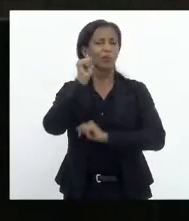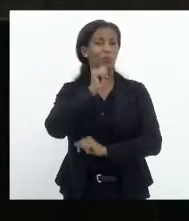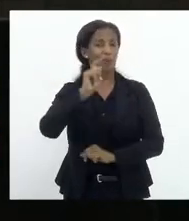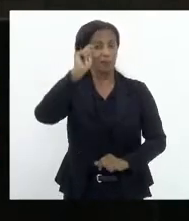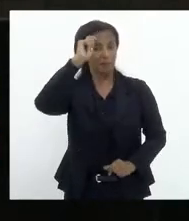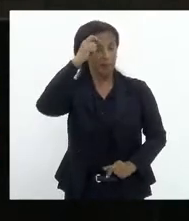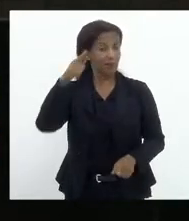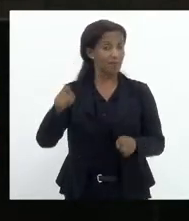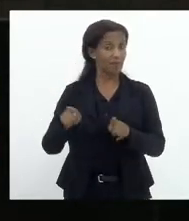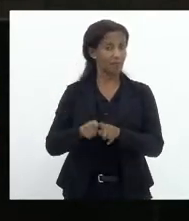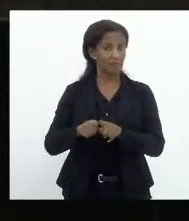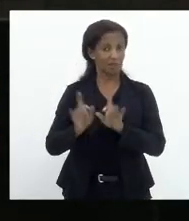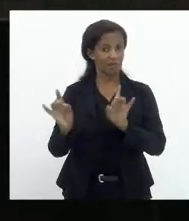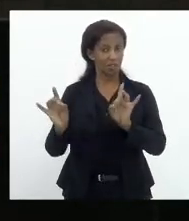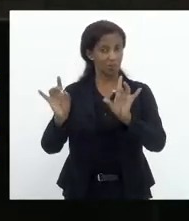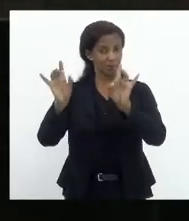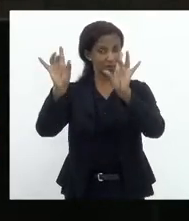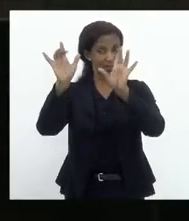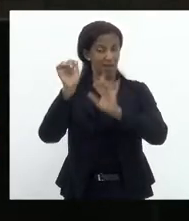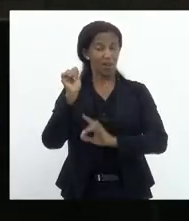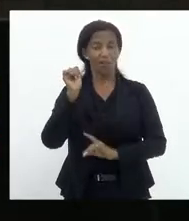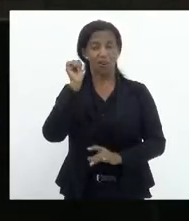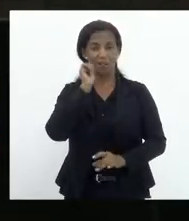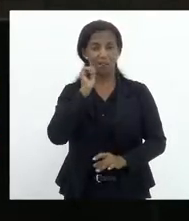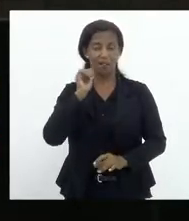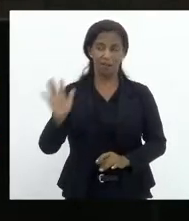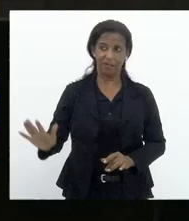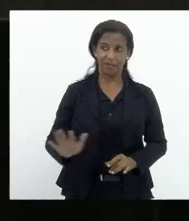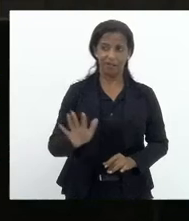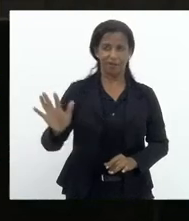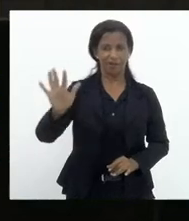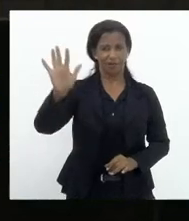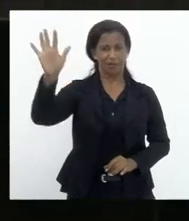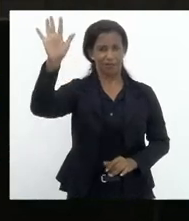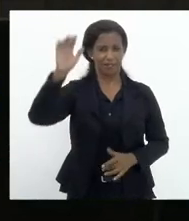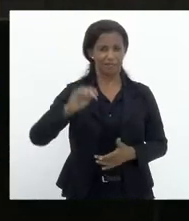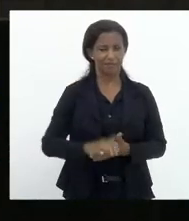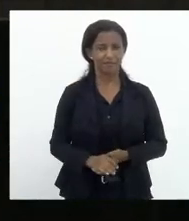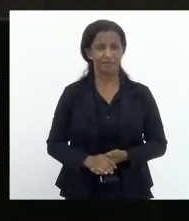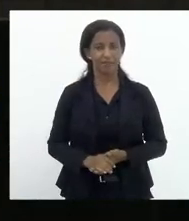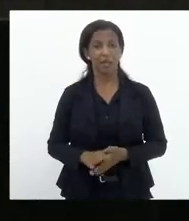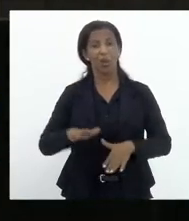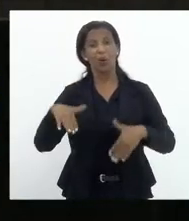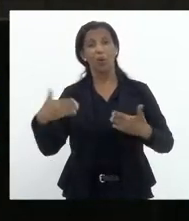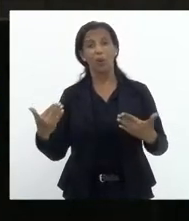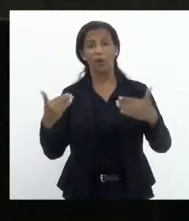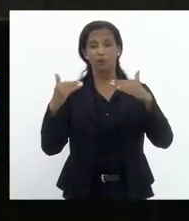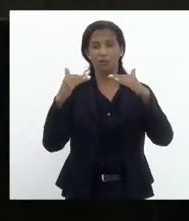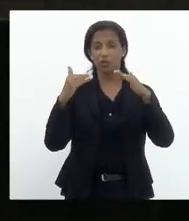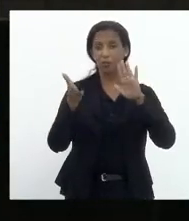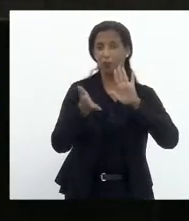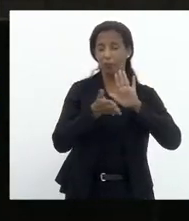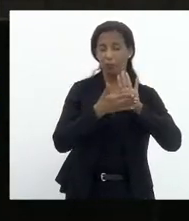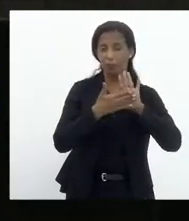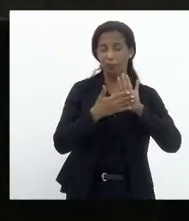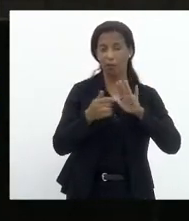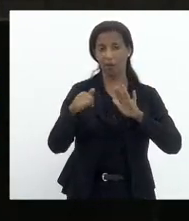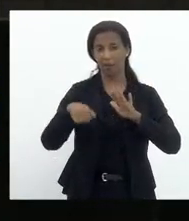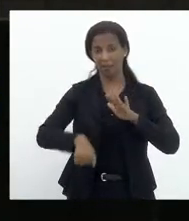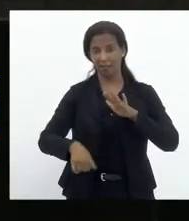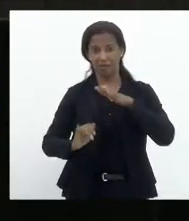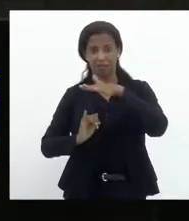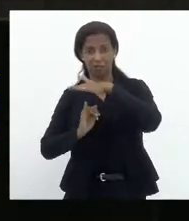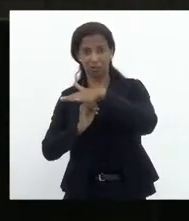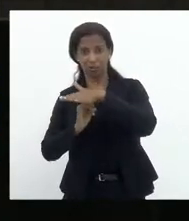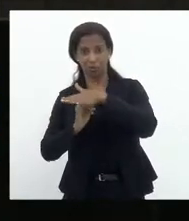pretas em especial de mulheres pretas da favela da Periferia então quando a gente propõe a instituição no âmbito